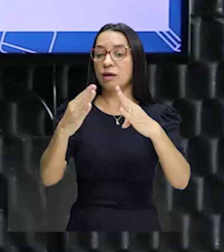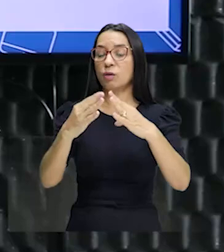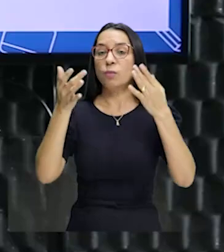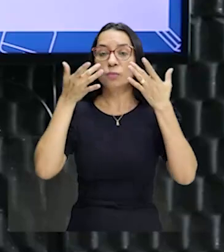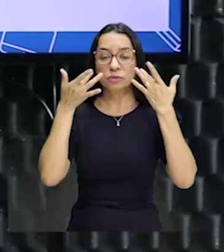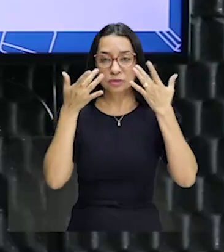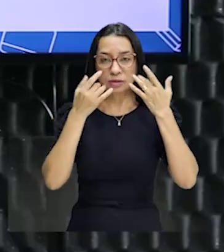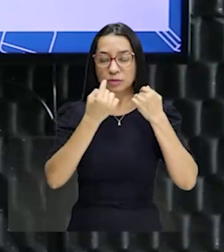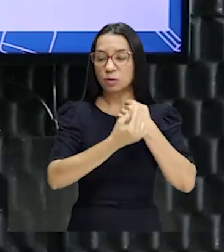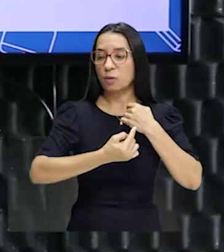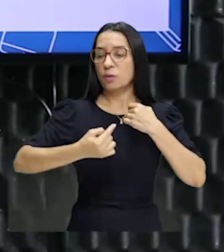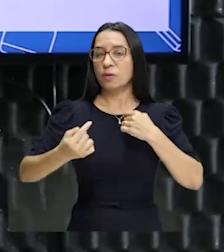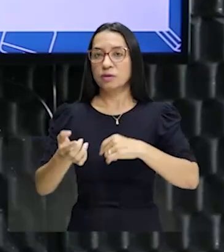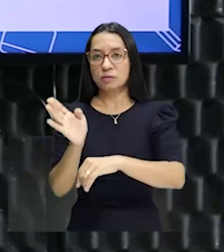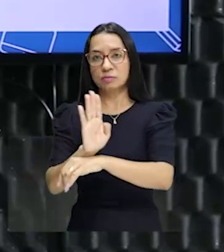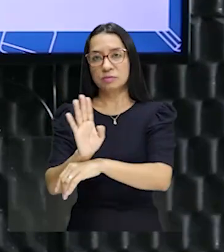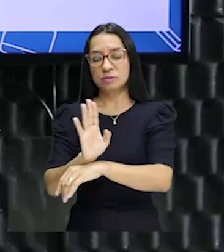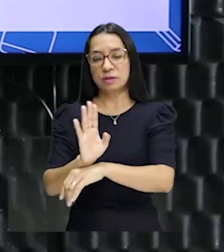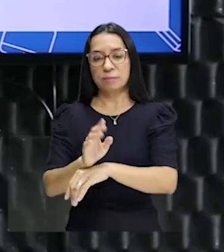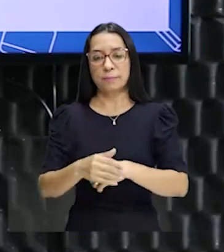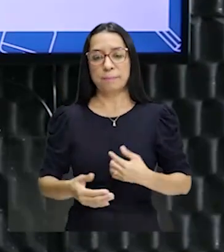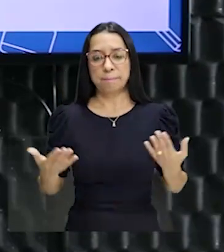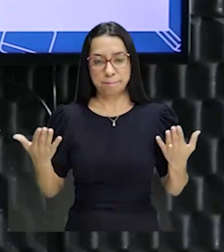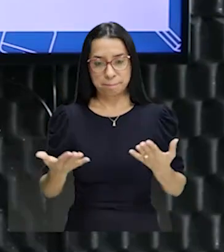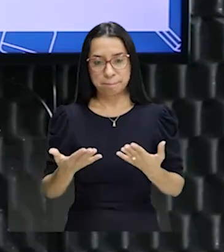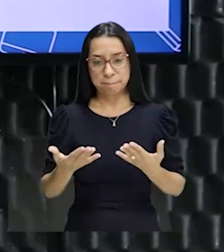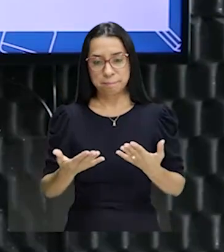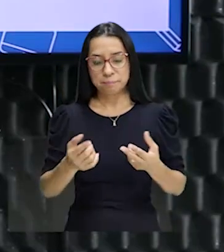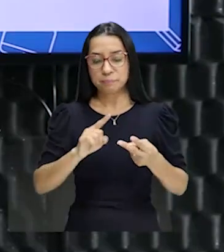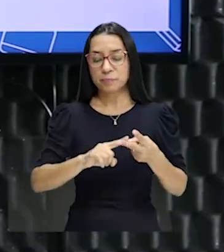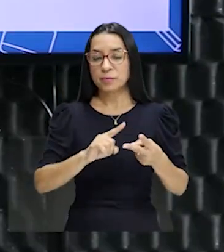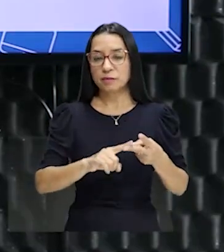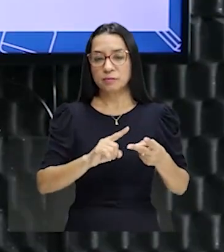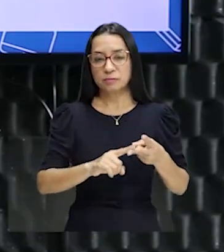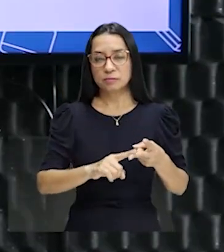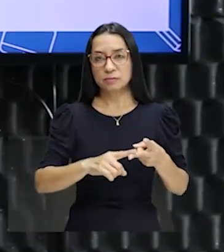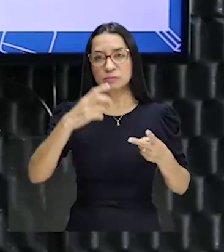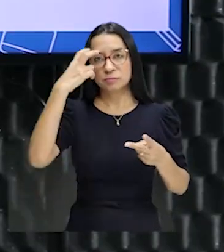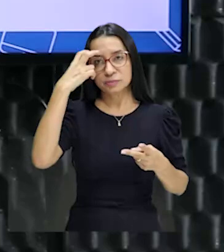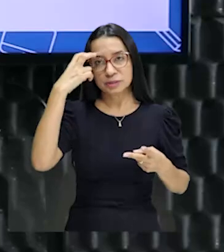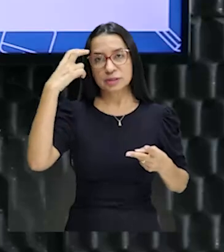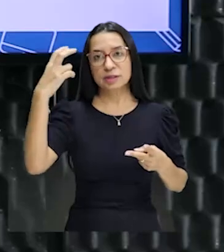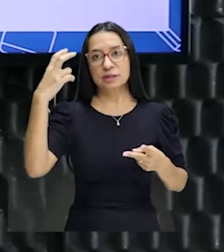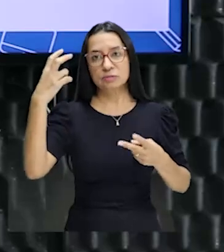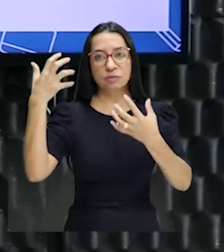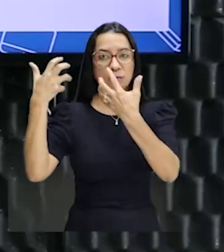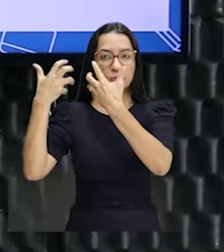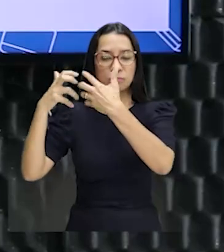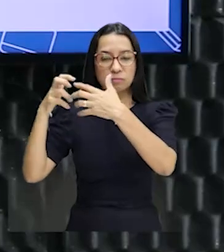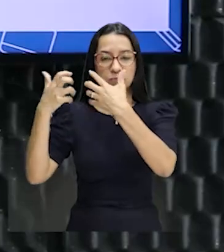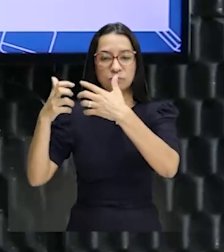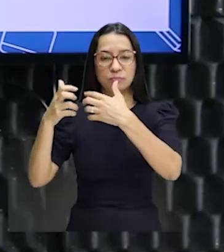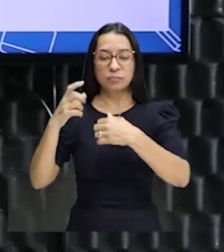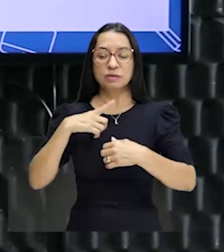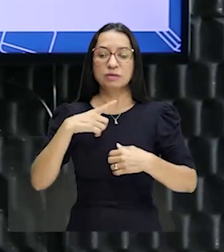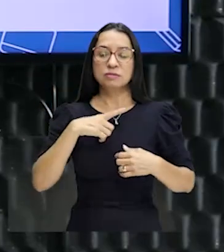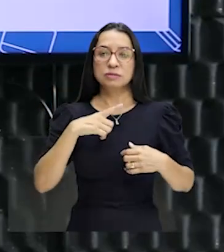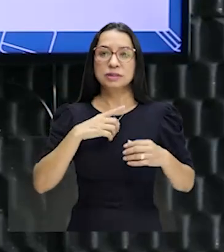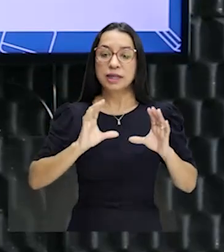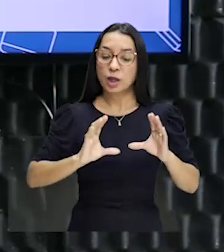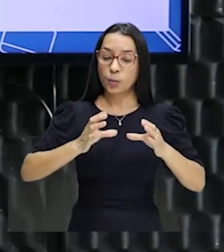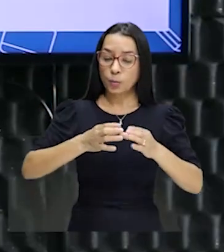lazer intelectual, existem grupos, jogam aquele RPG,